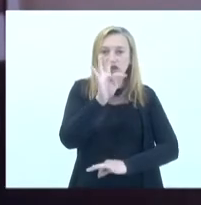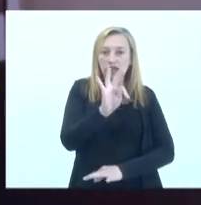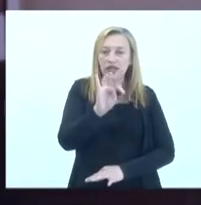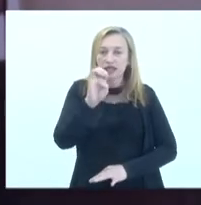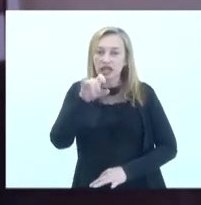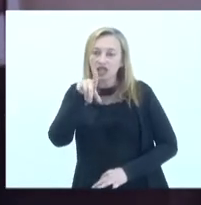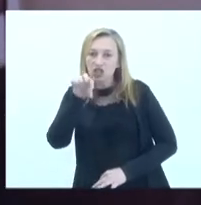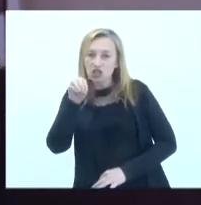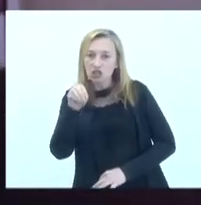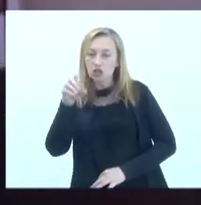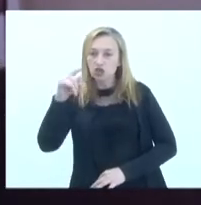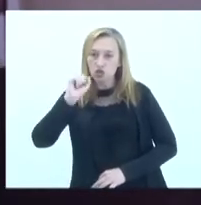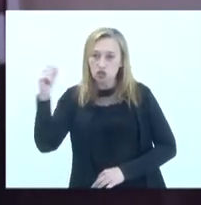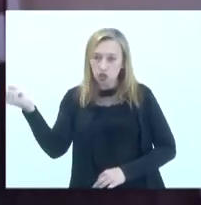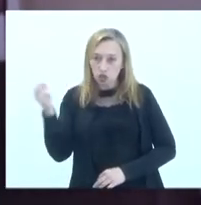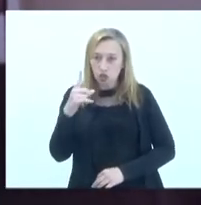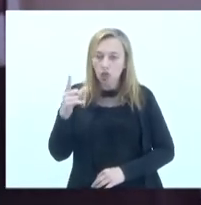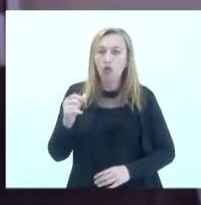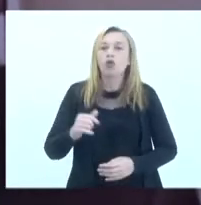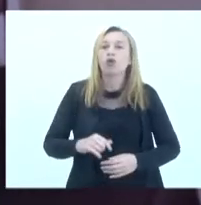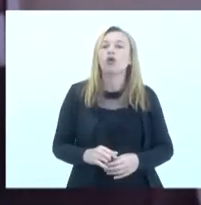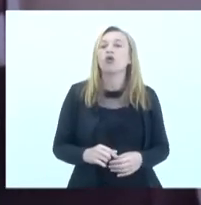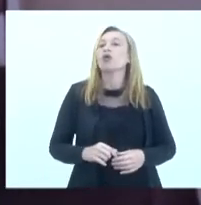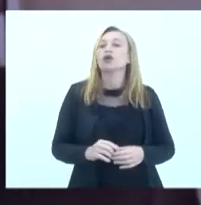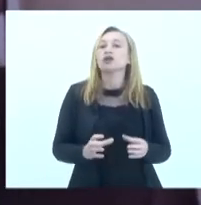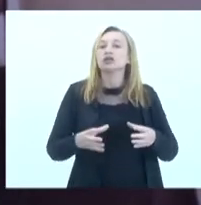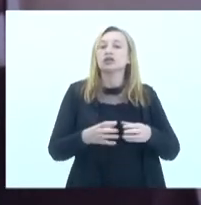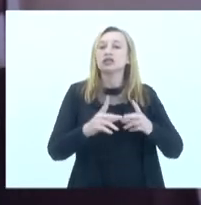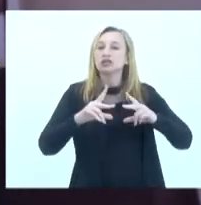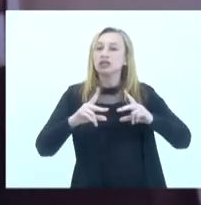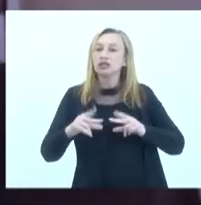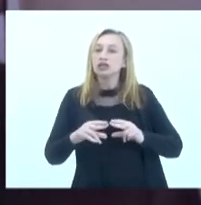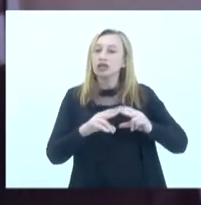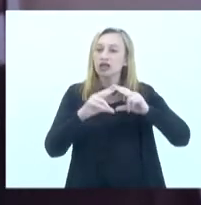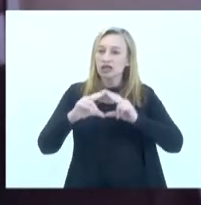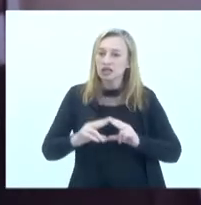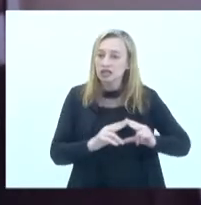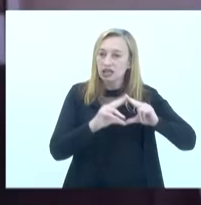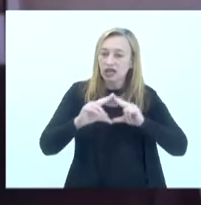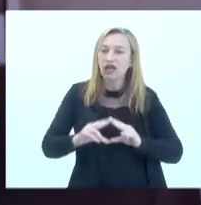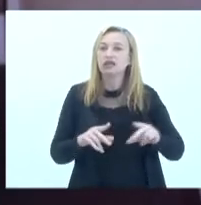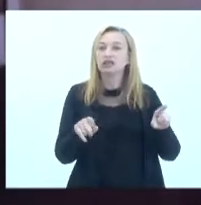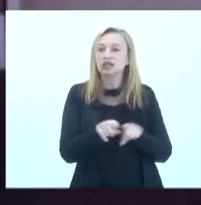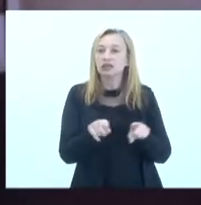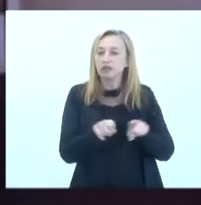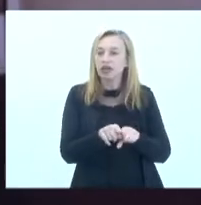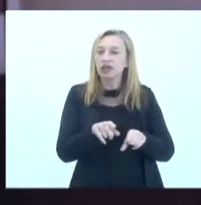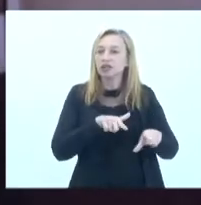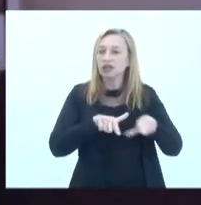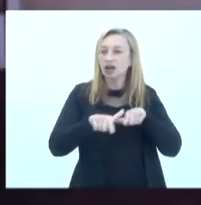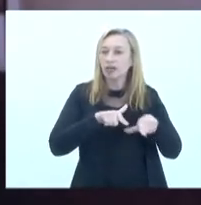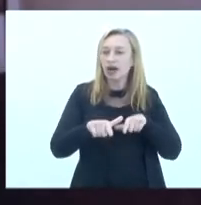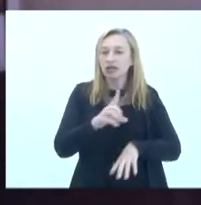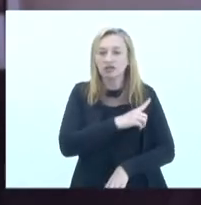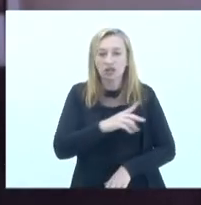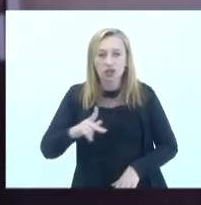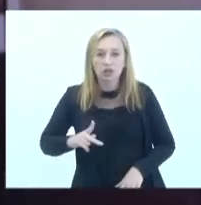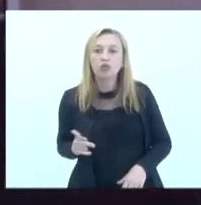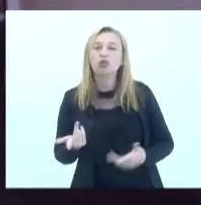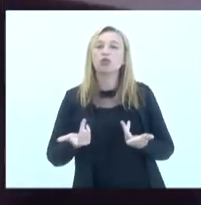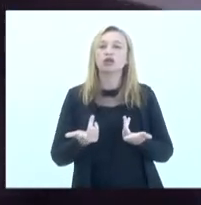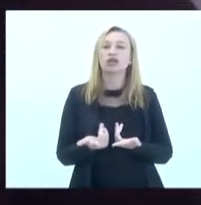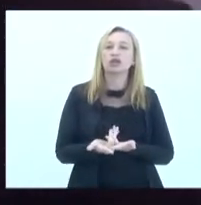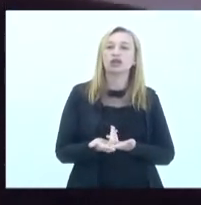que presta assistência cooperativa de catadores de recicláveis, também trabalha junto à Defensoria Pública, portanto, uma